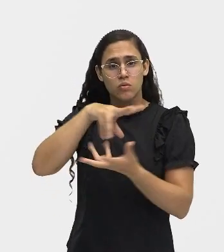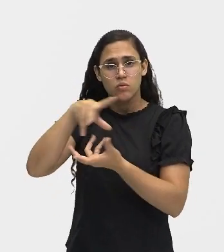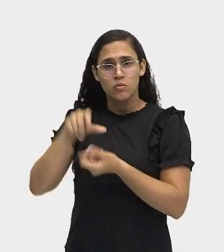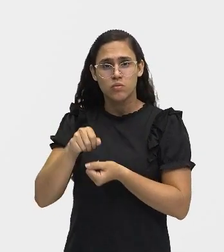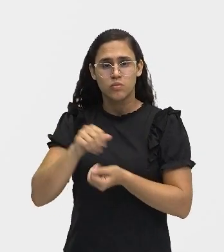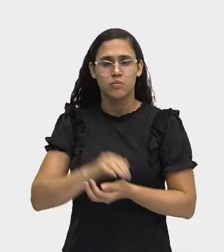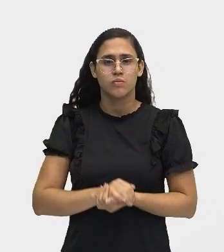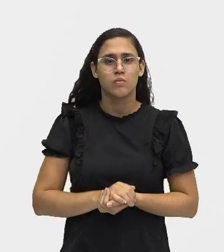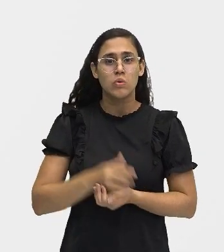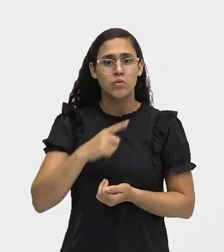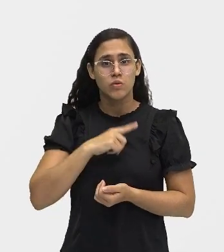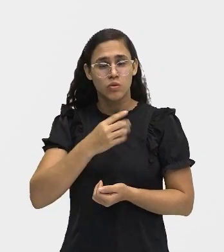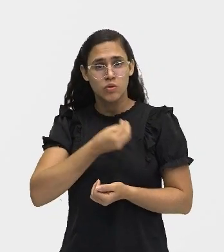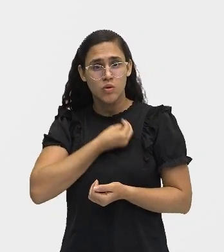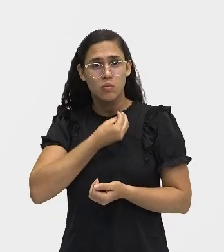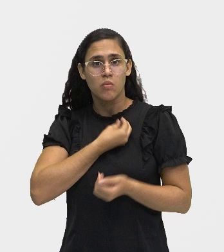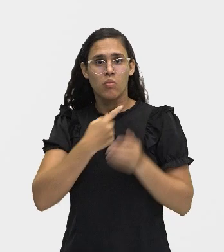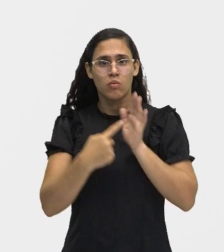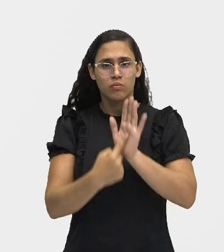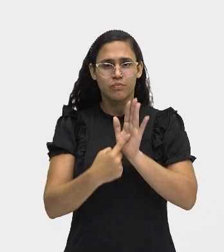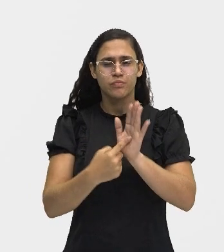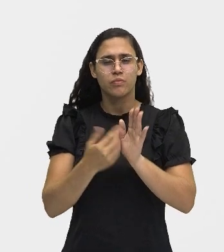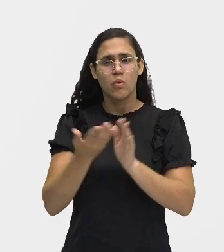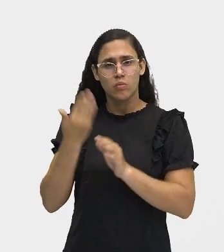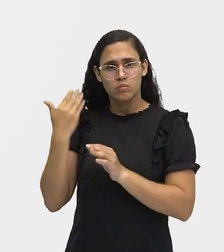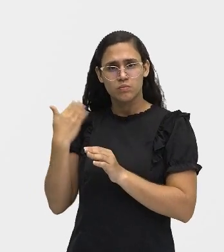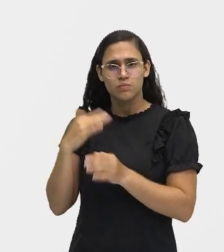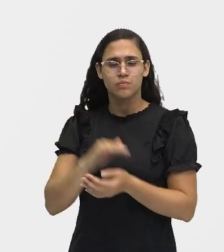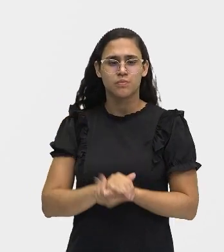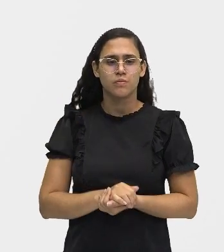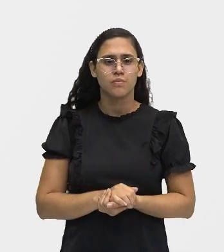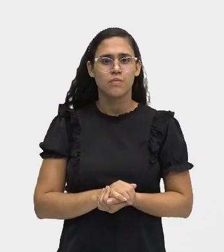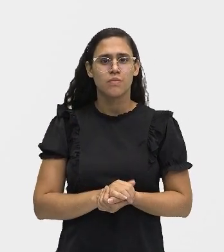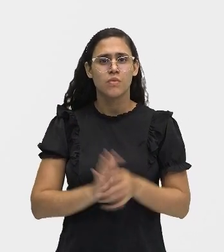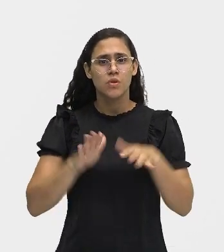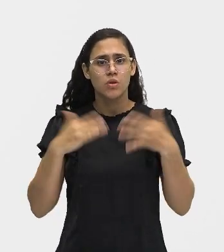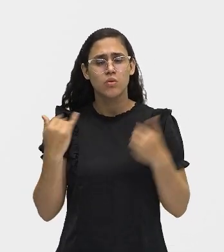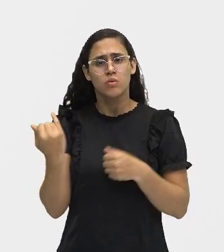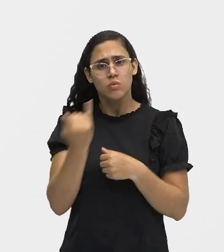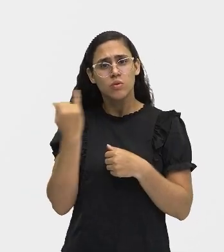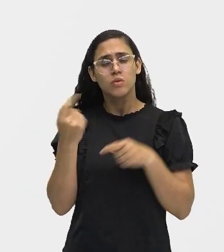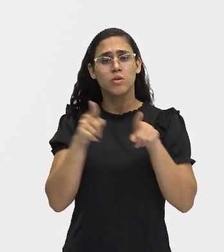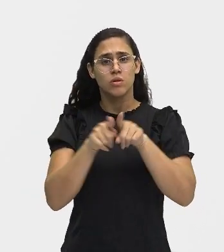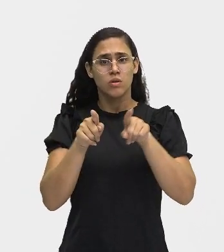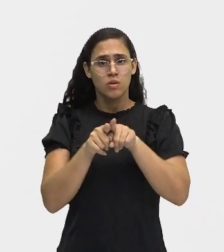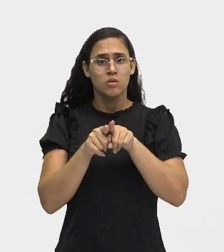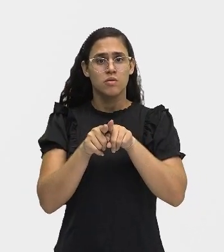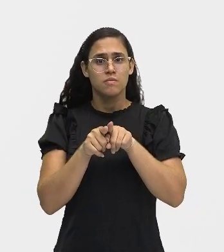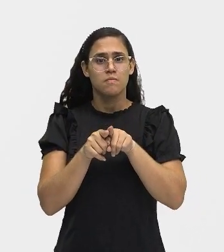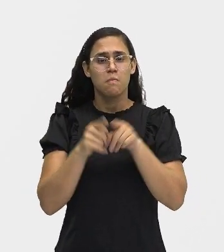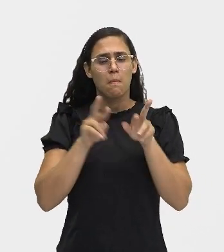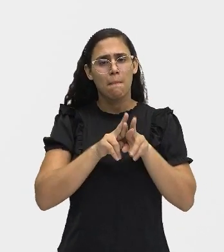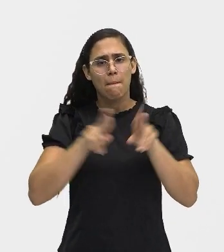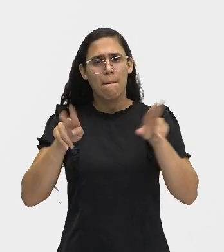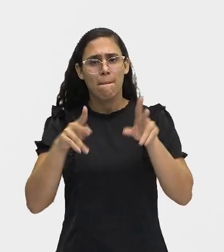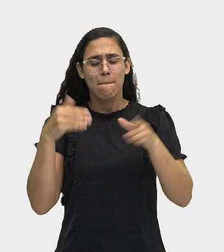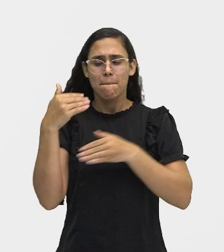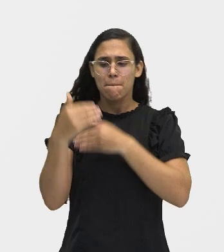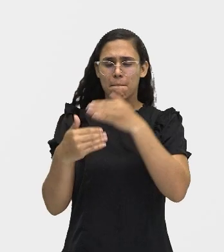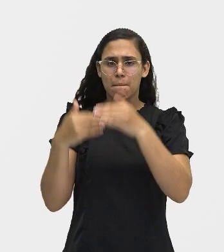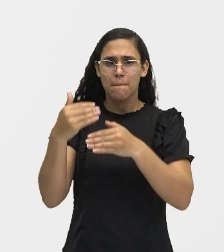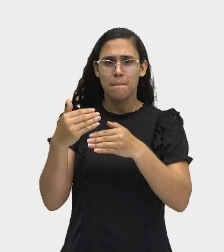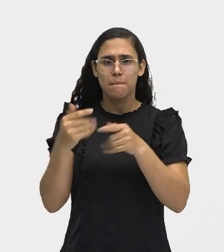indica a existência desses seres vivos no passado, tá? Então, eles são importantes também para mensurar as diferentes etapas da